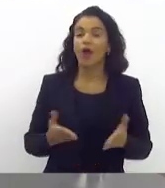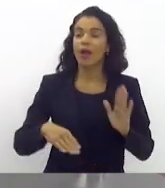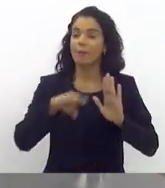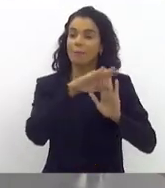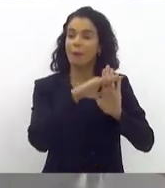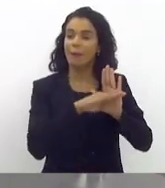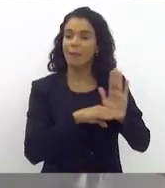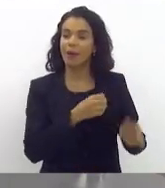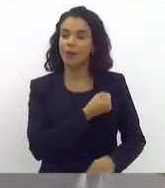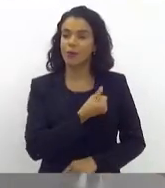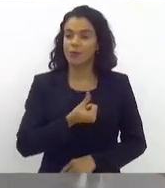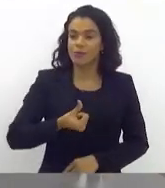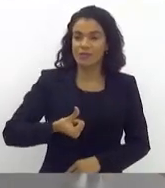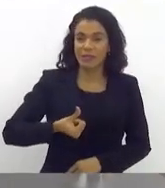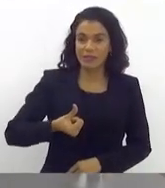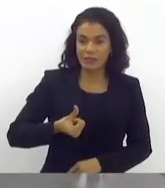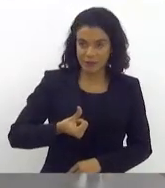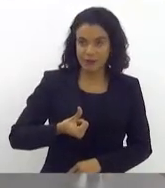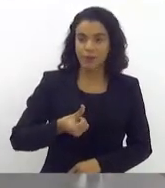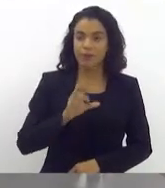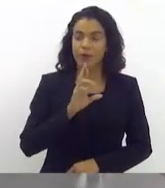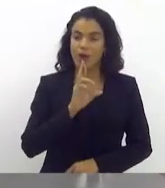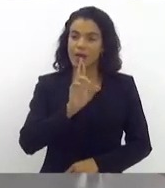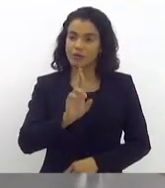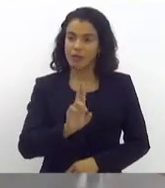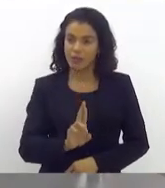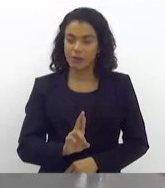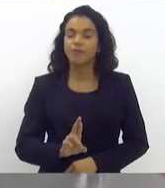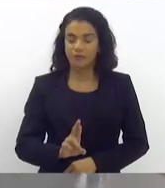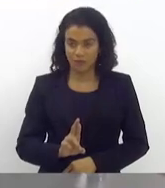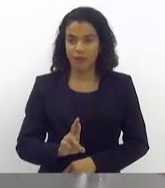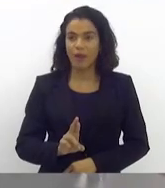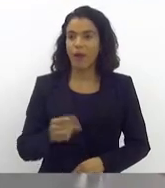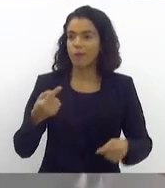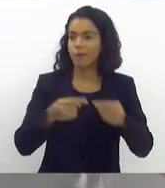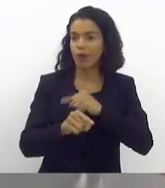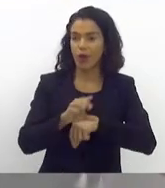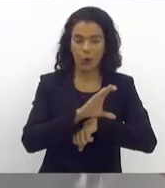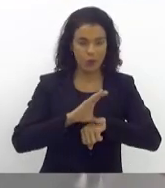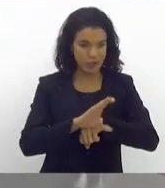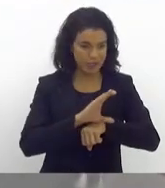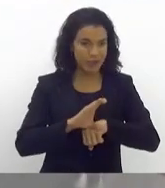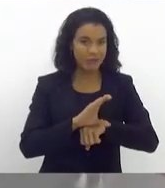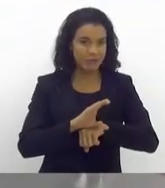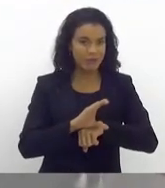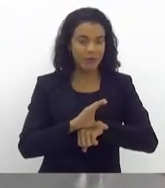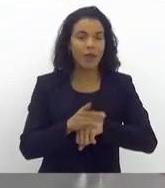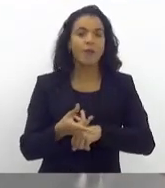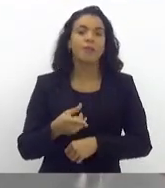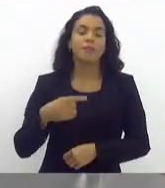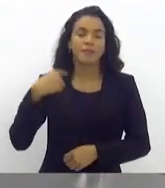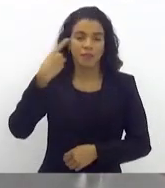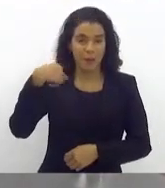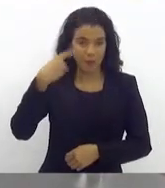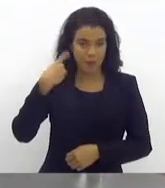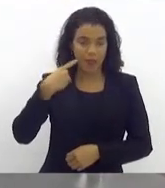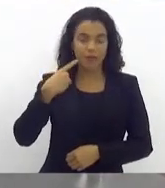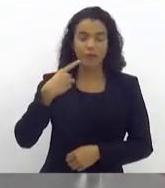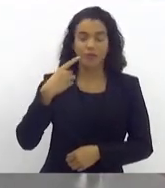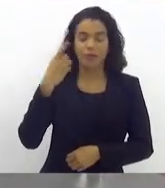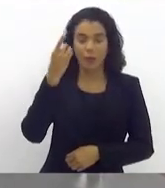Estão proclamando aqui o resultado por unanimidade, a inconstitucionalidade da matéria. Relator do vencido, deputado Carlos Mink. Relator do vencido. Não,